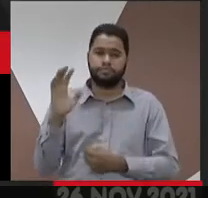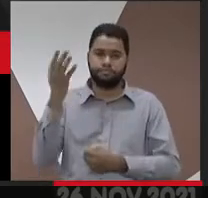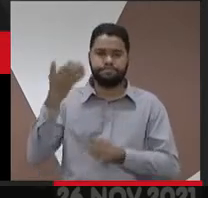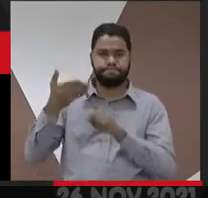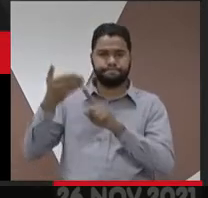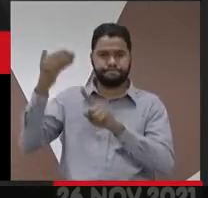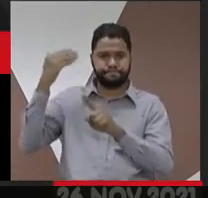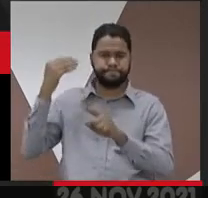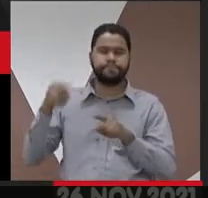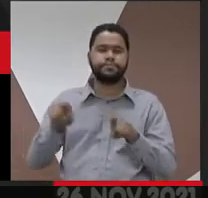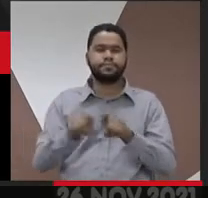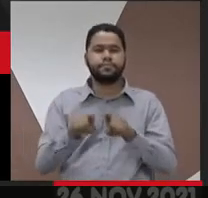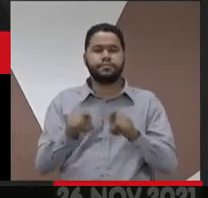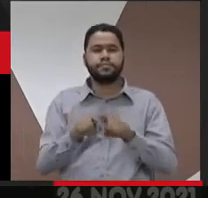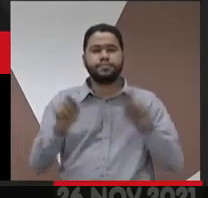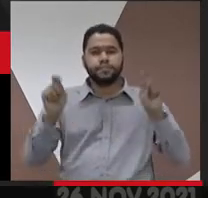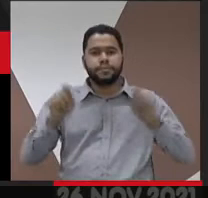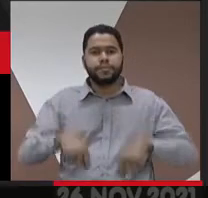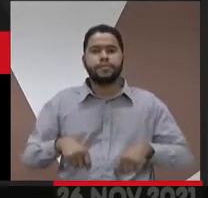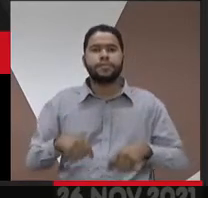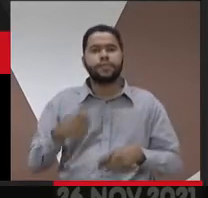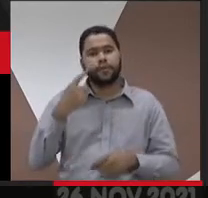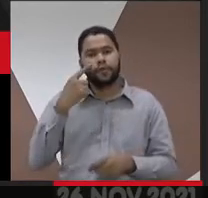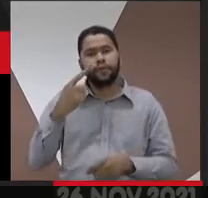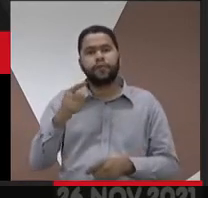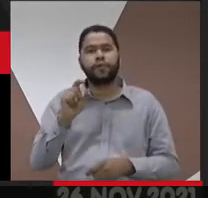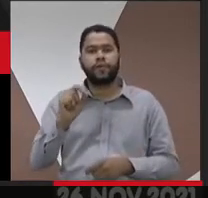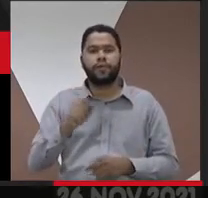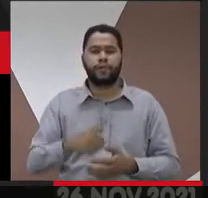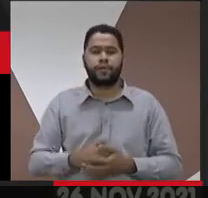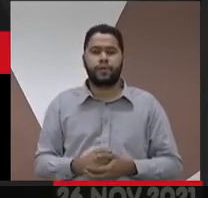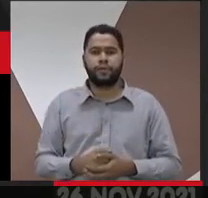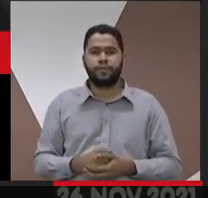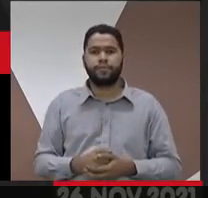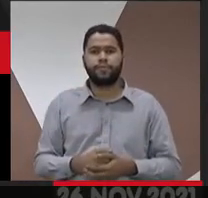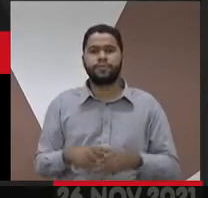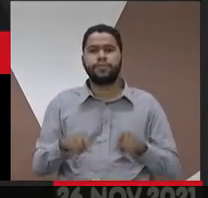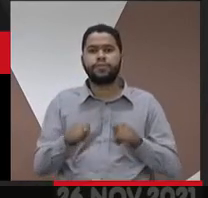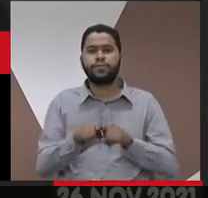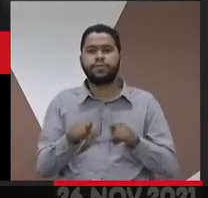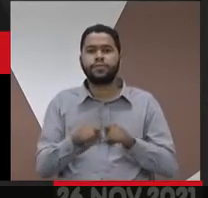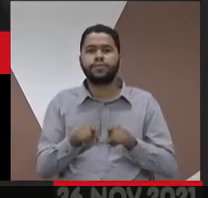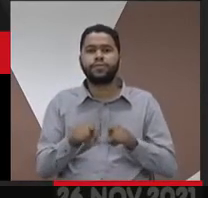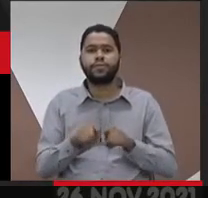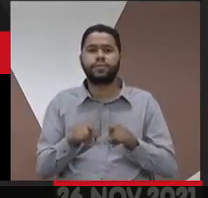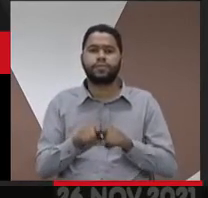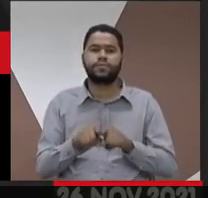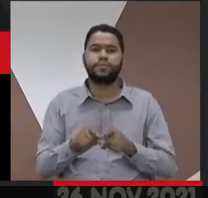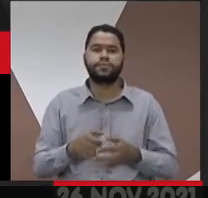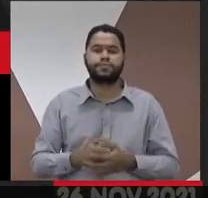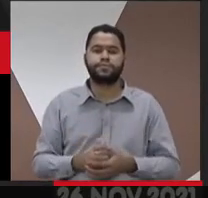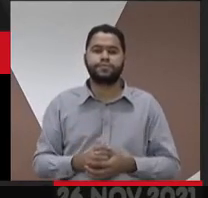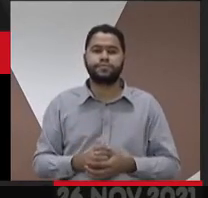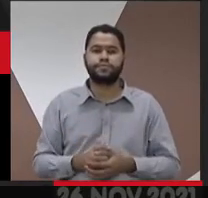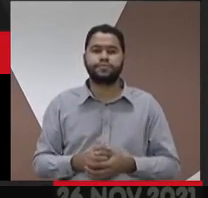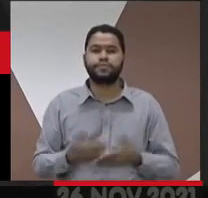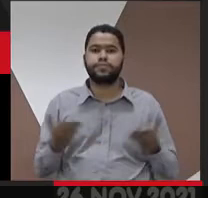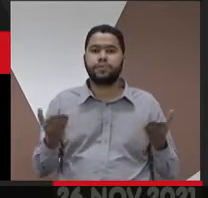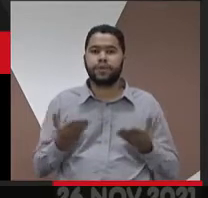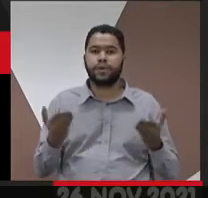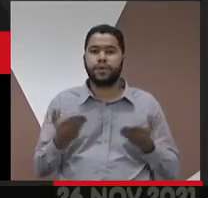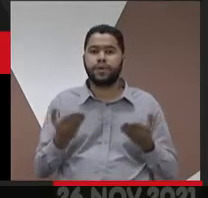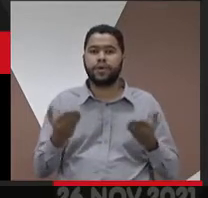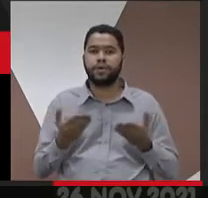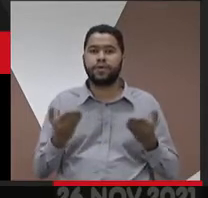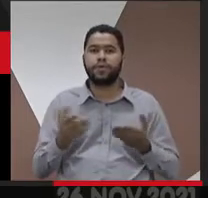e nós também podemos mostrar aí as conclusões do seminário. Pois bem, vamos passar agora para o